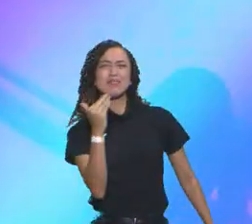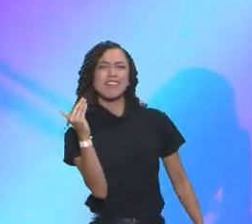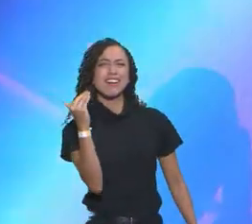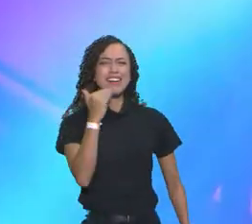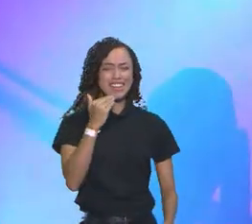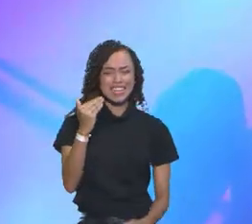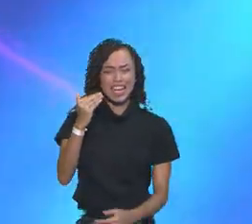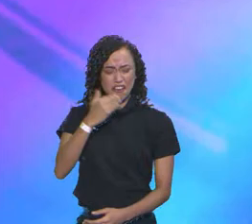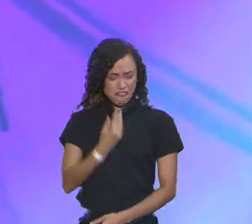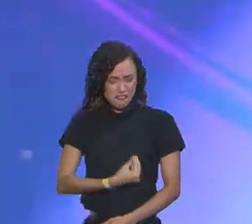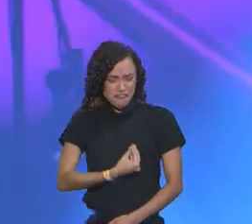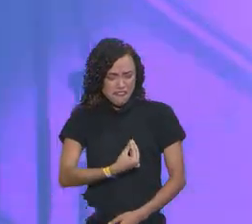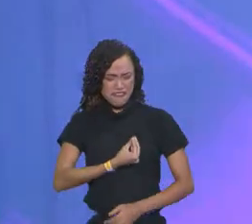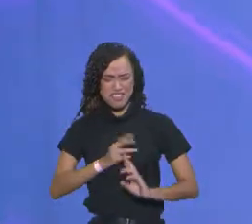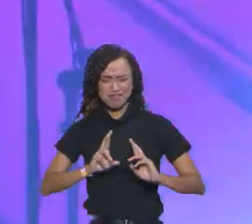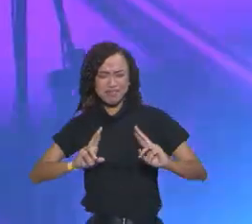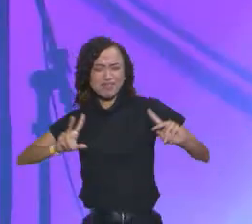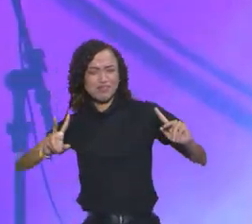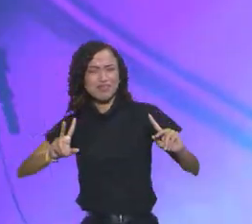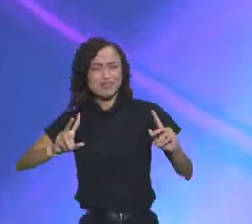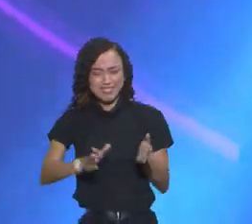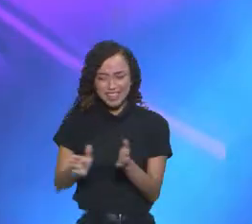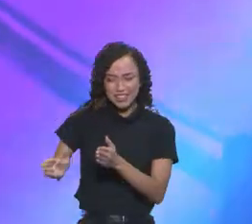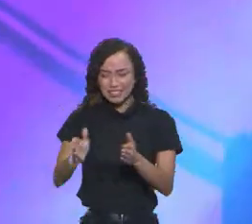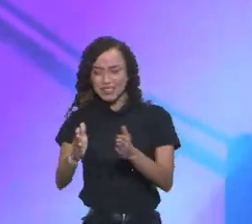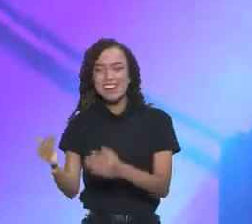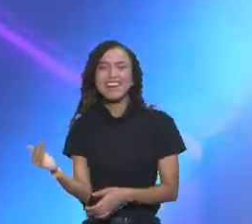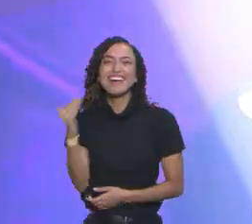torto morava numa casa